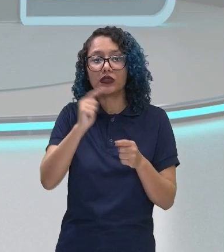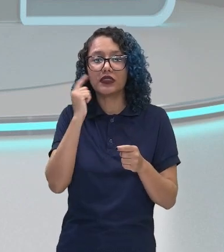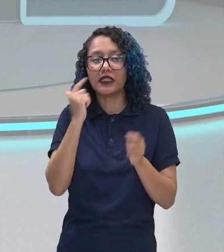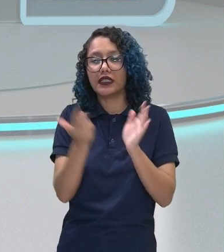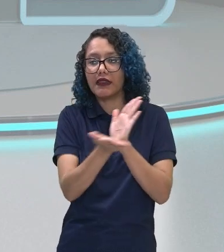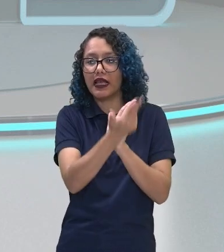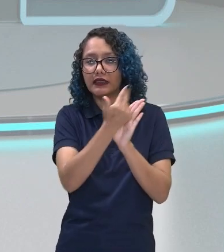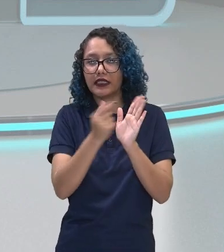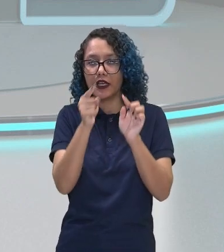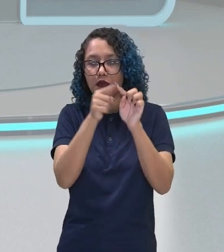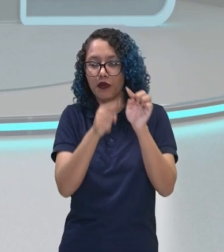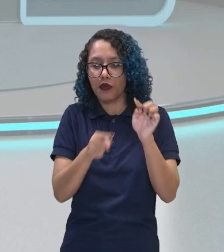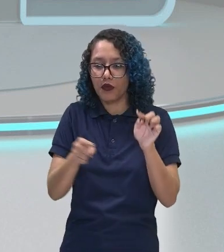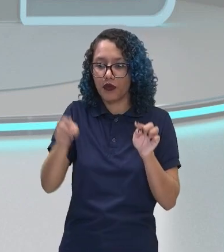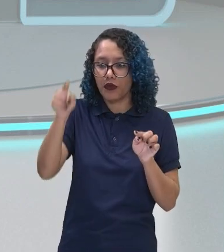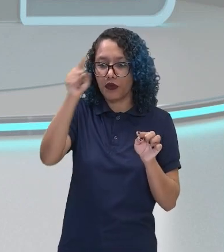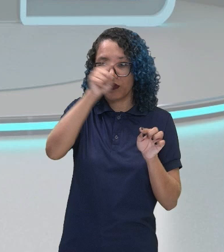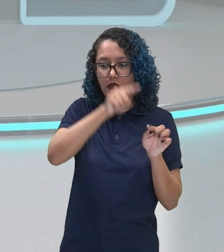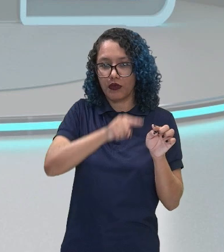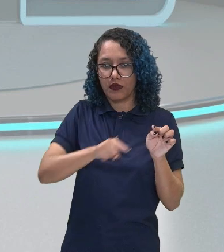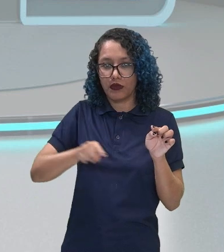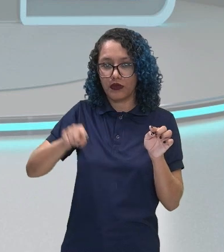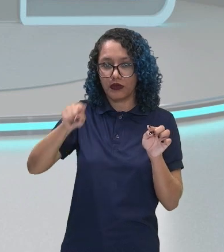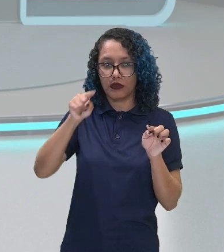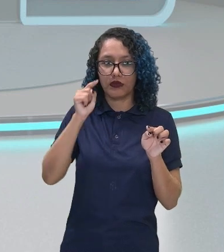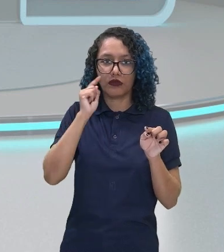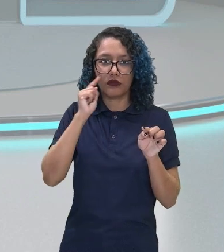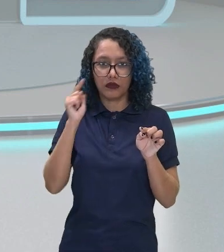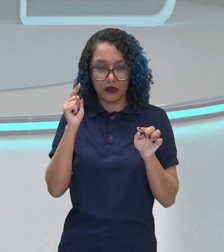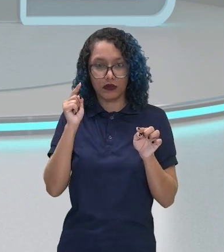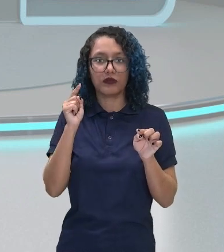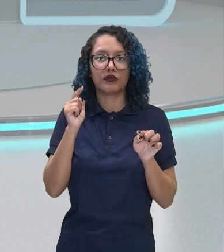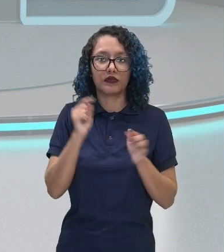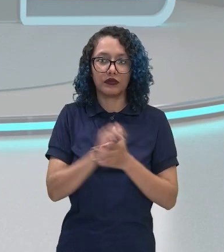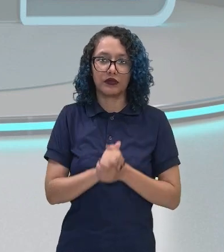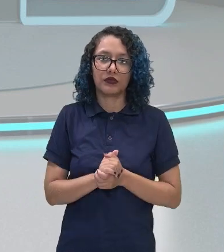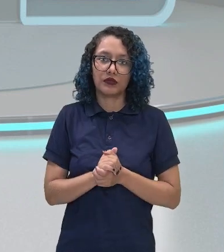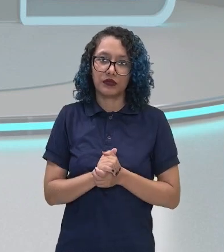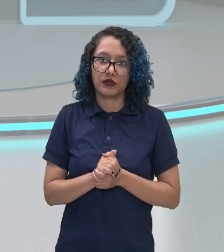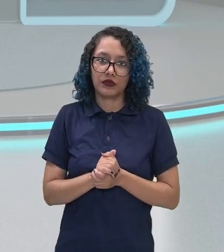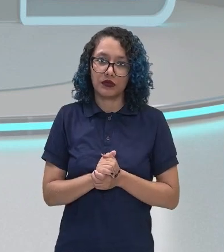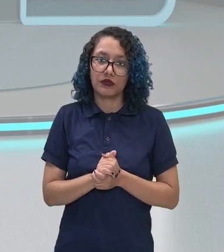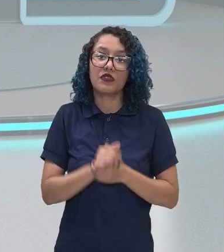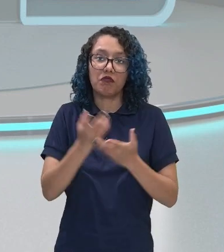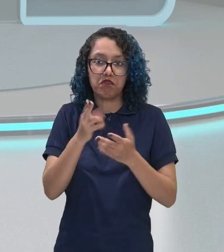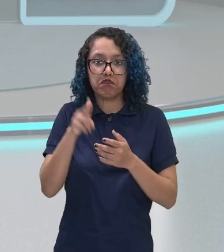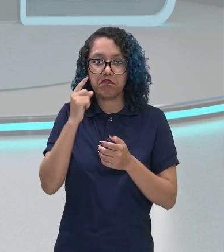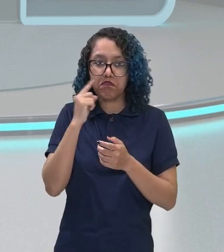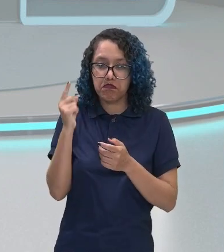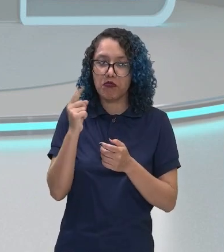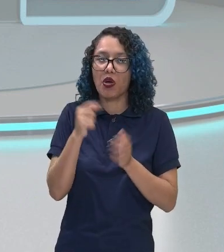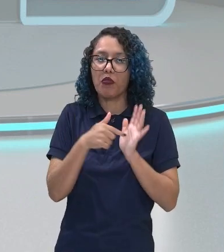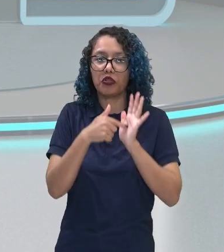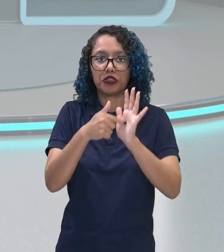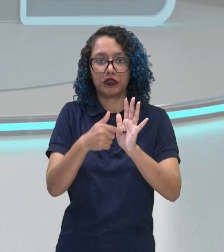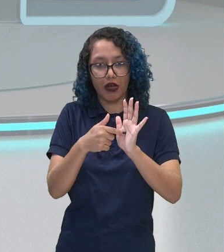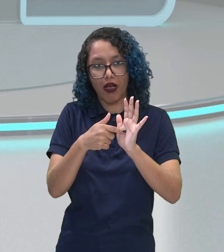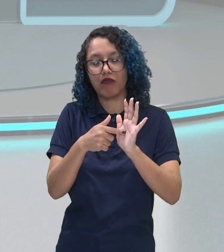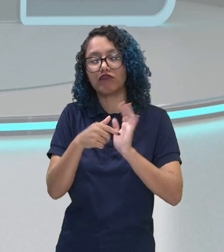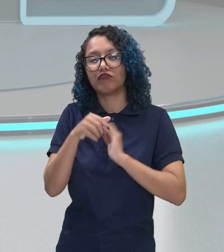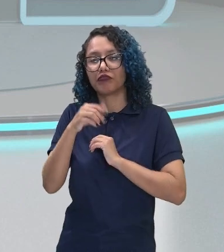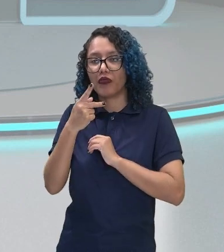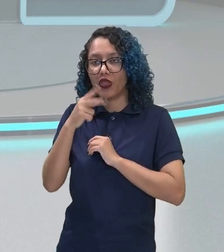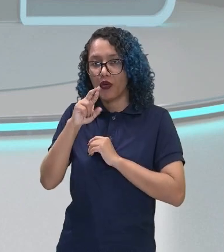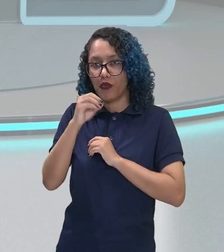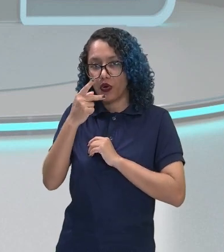aqui a gente vai ver um diagrama icônico que é usado para ilustrar exatamente a proporção áurea. Então ela é formada por